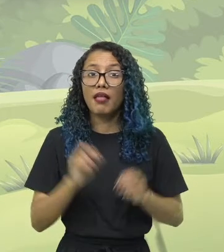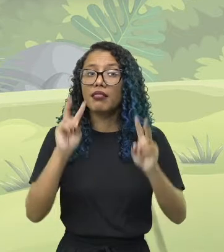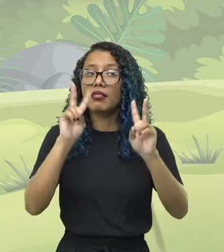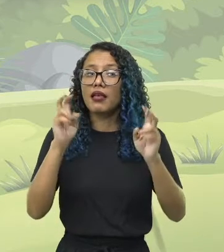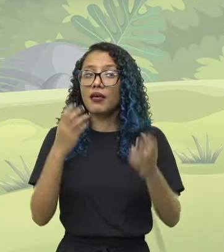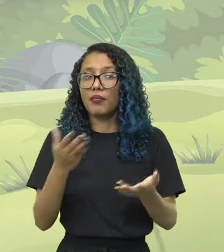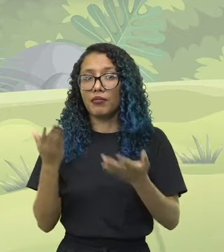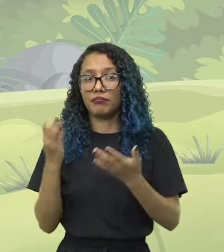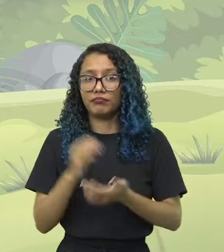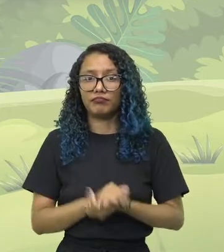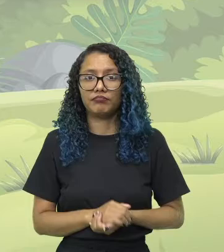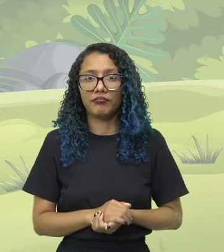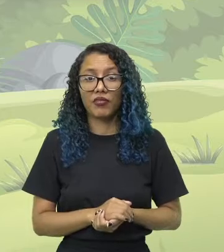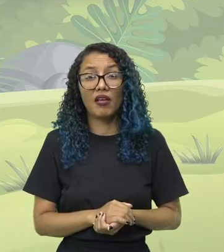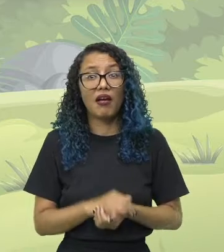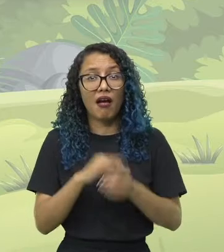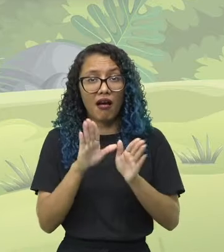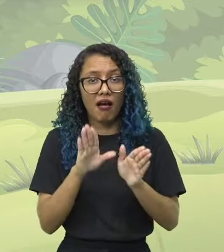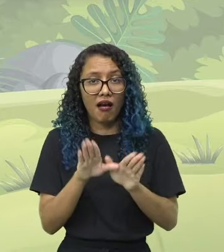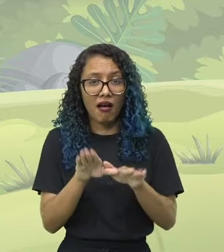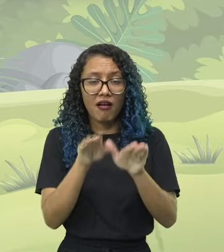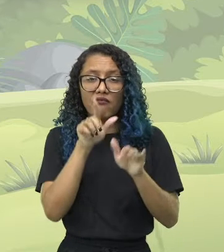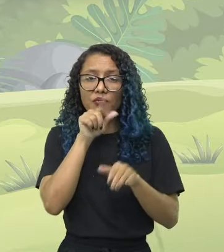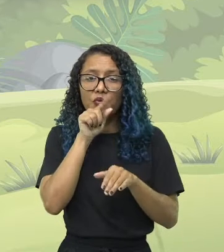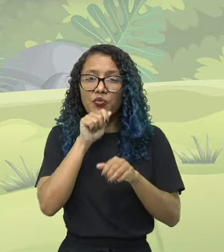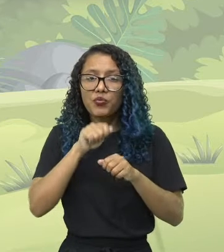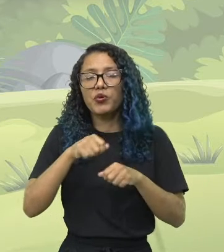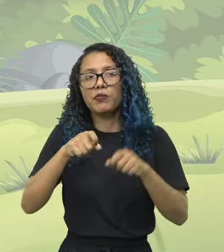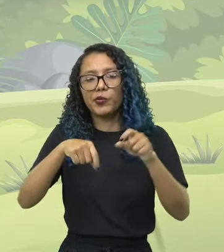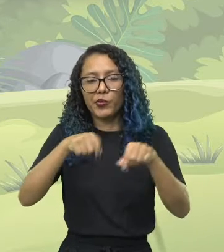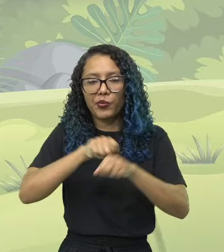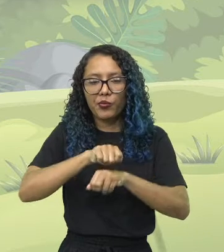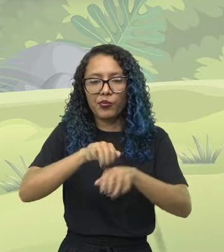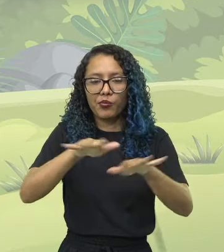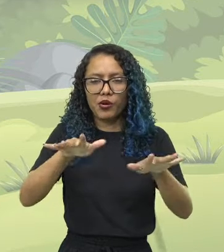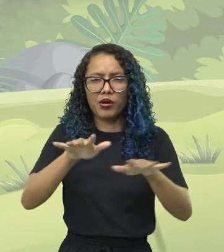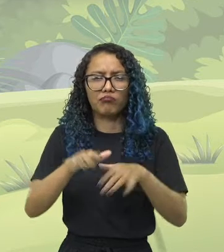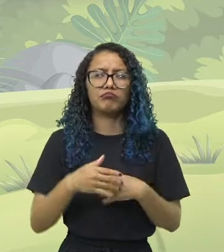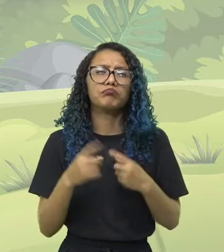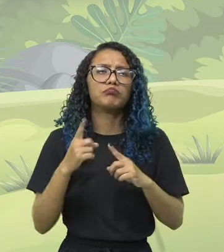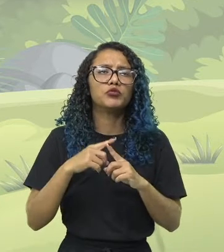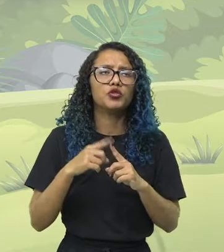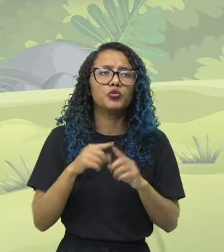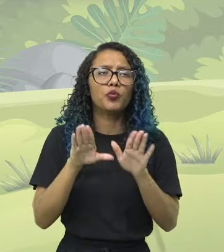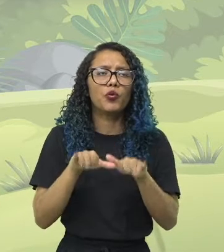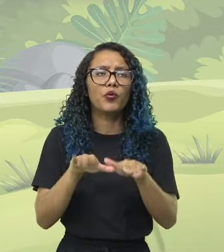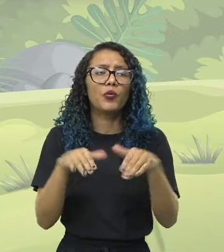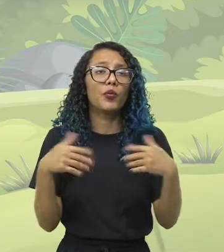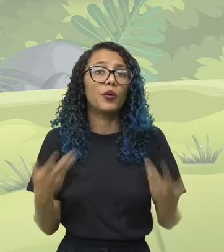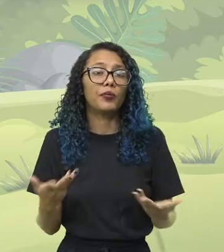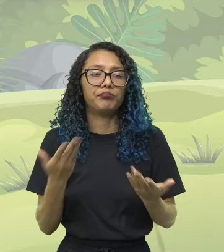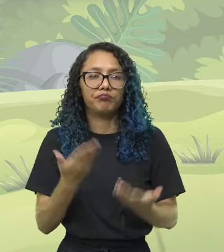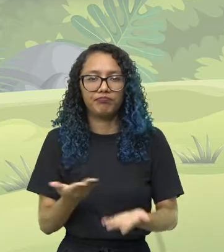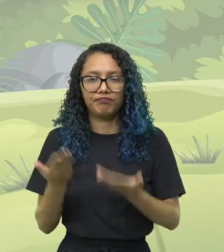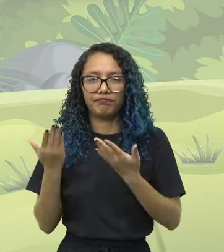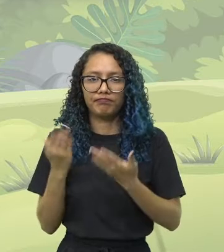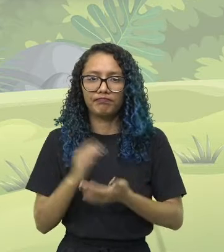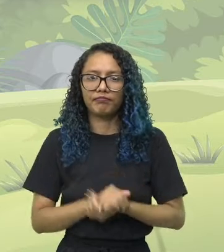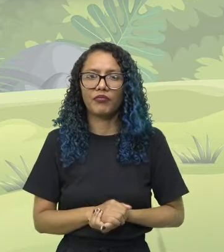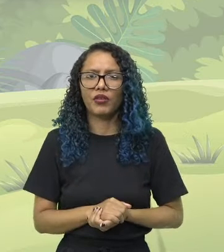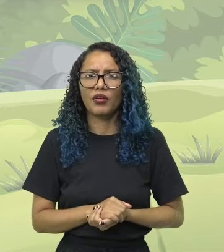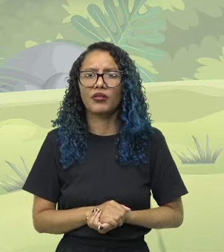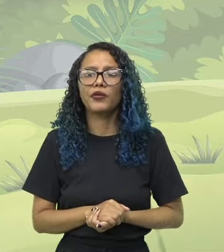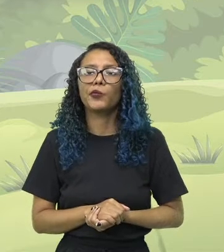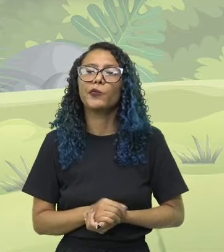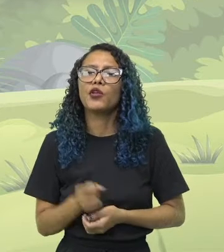título Aves que semeiam, né? Que aves são essas? Vamos acompanhar então a leitura comigo. Você é